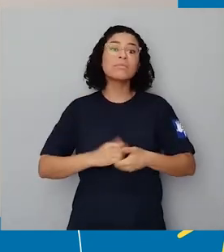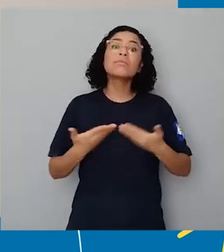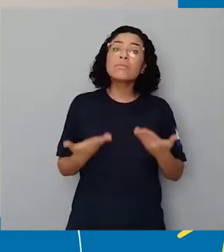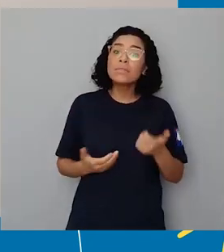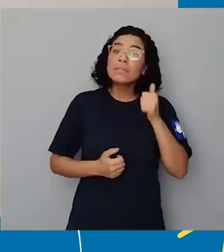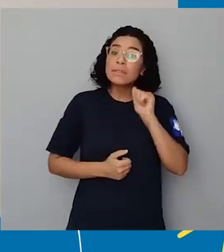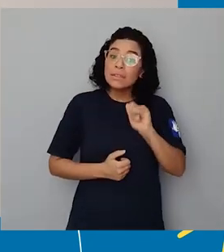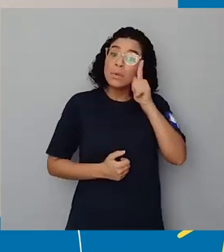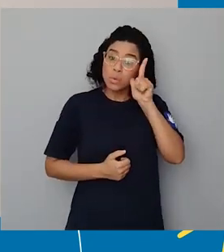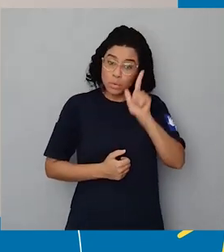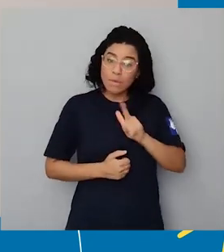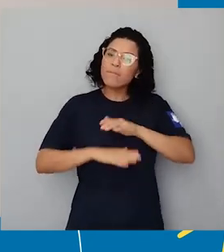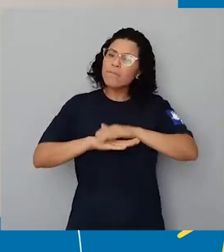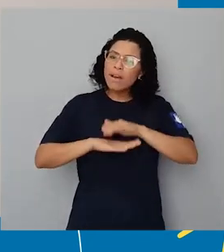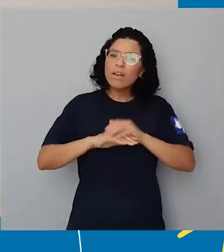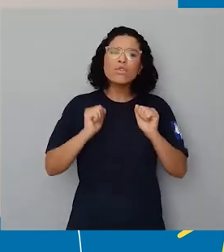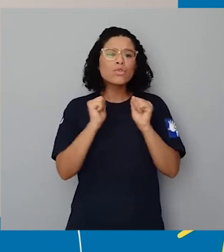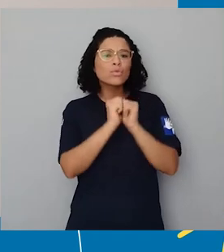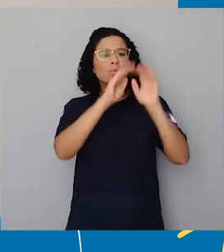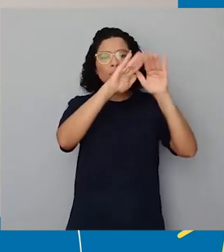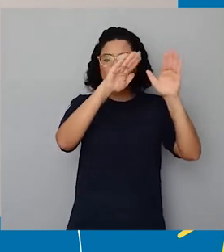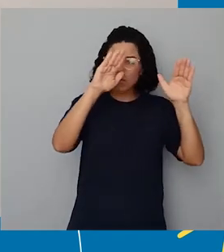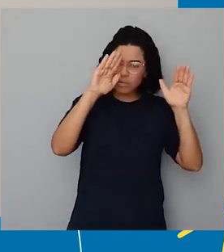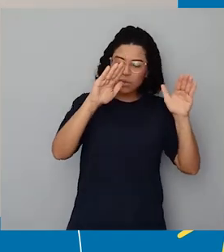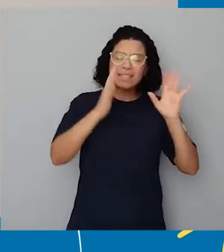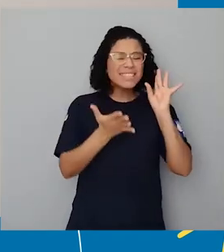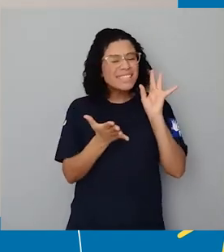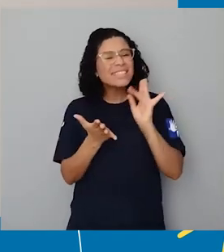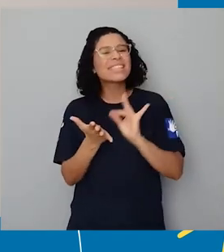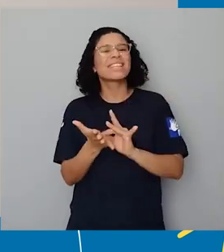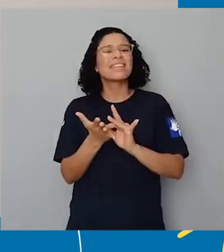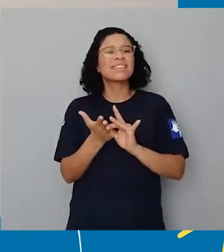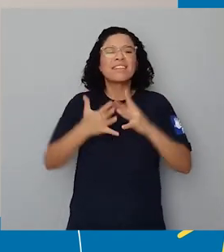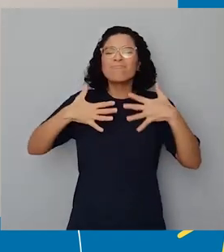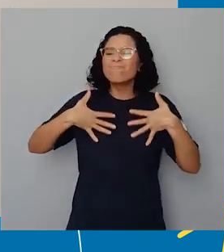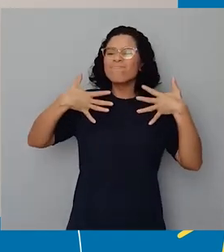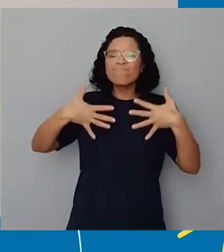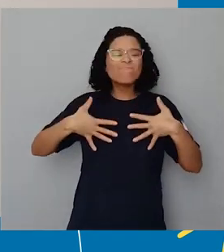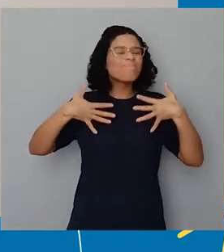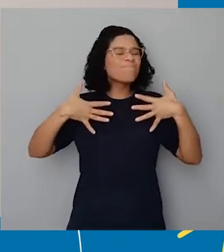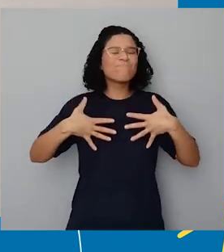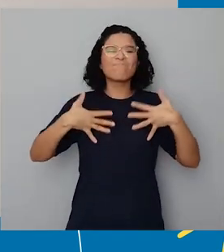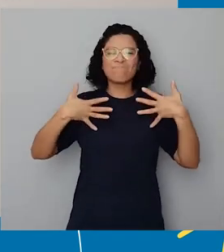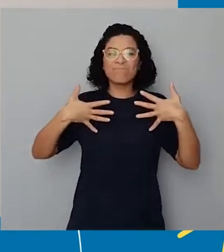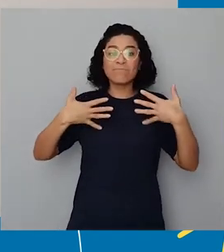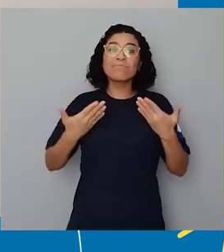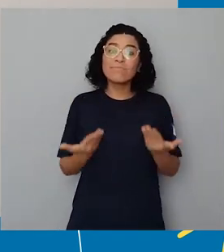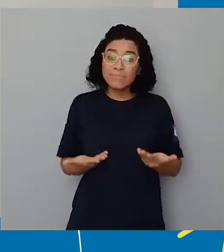você conseguir, faça com um adulto, uma adulta. Eu tenho certeza que vão se divertir